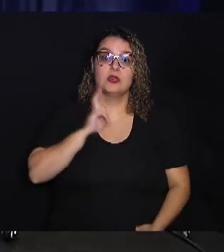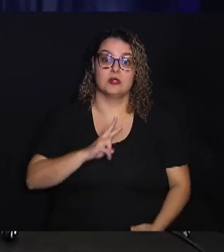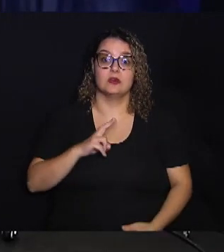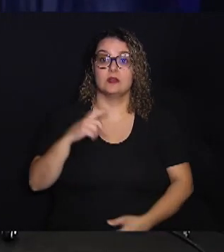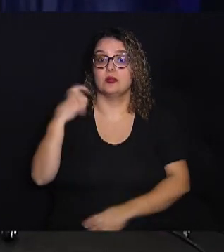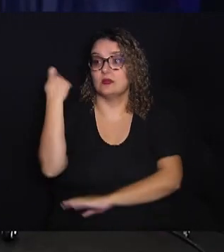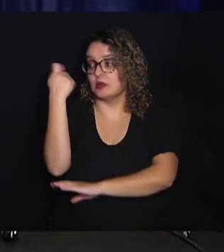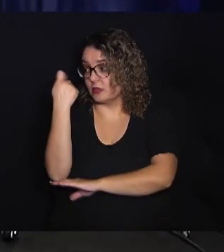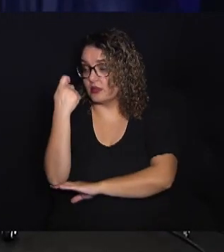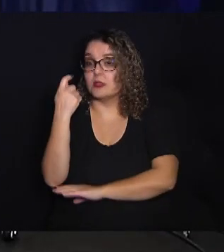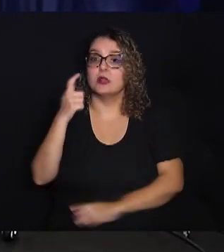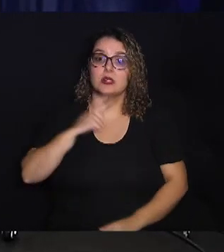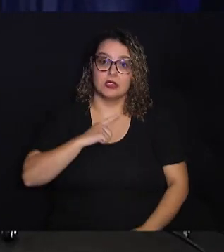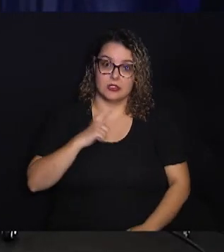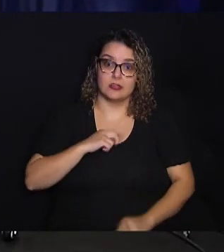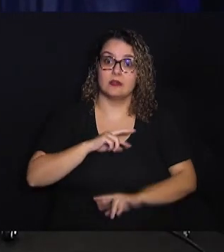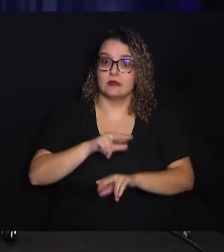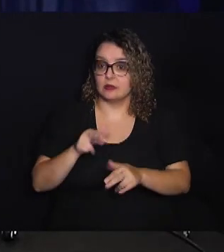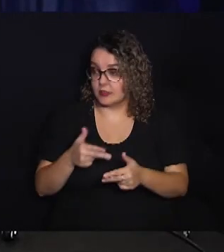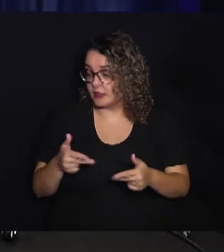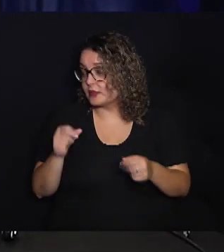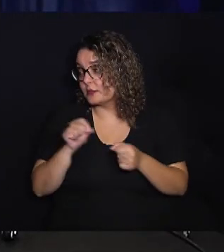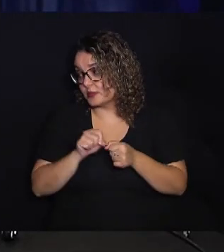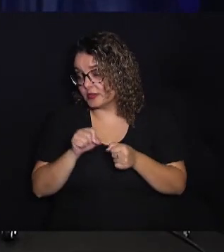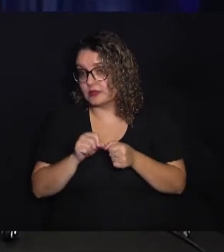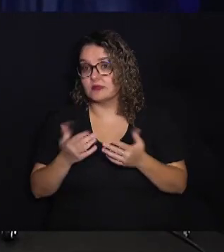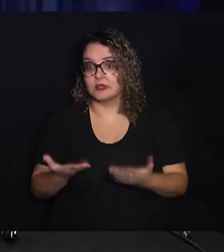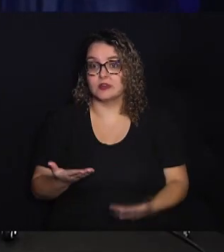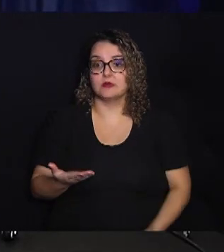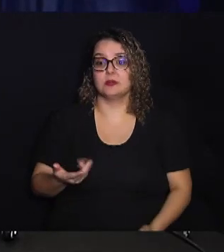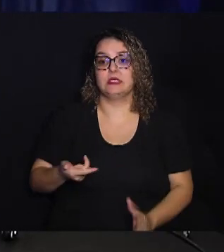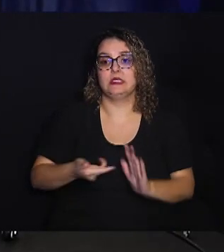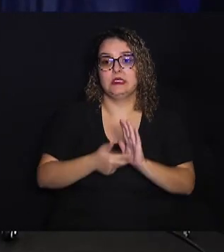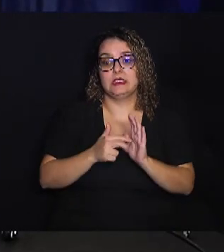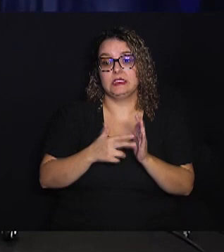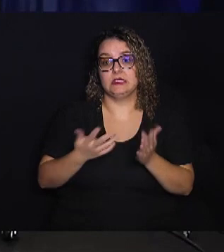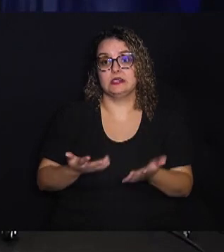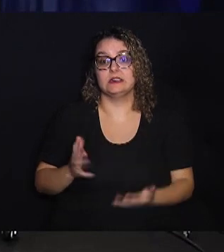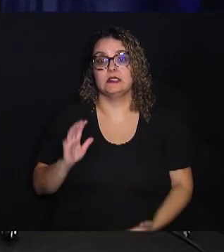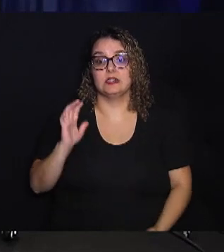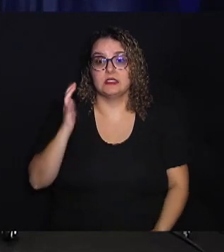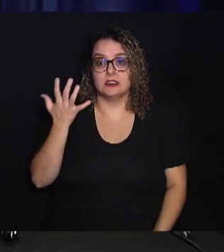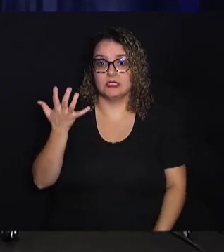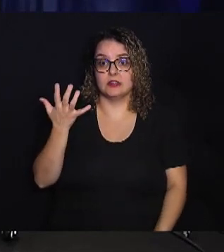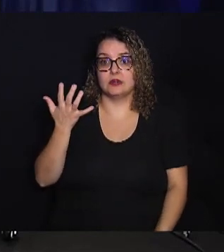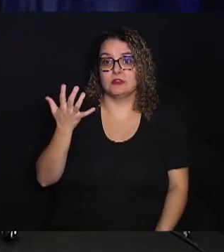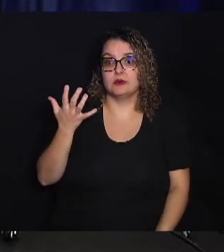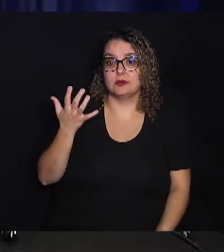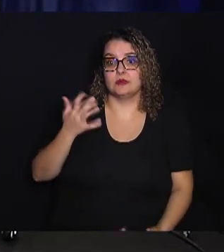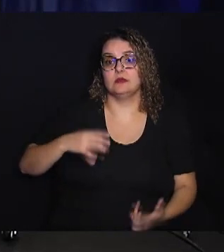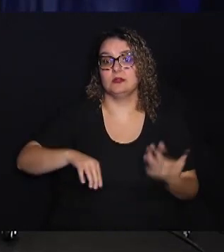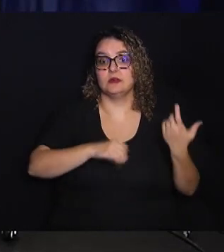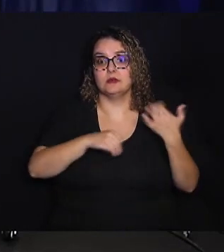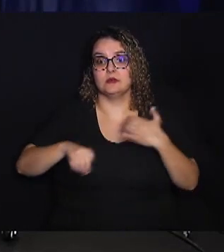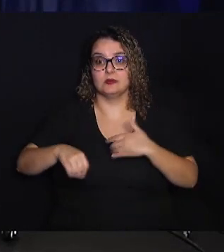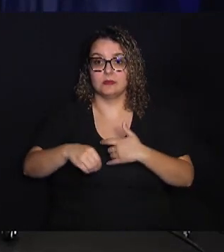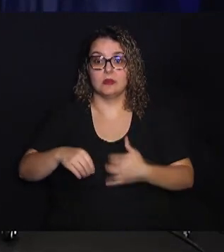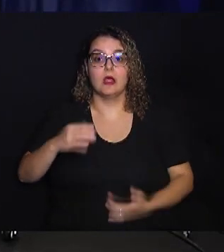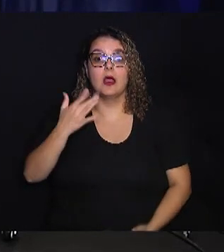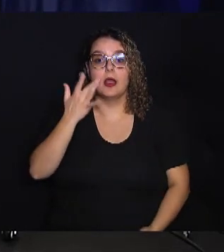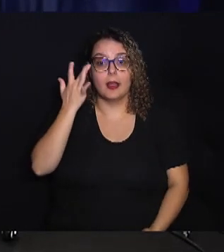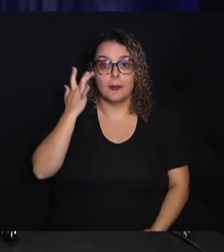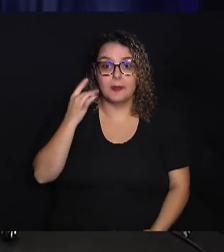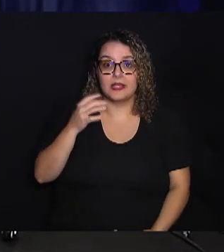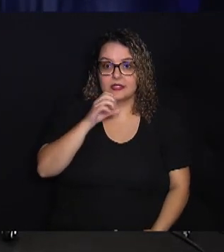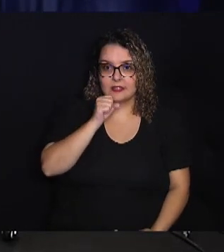Sul, porque ainda tem muita coisa para ser feita, né, nesse sentido. E vai acontecer, o concerto vai ser amanhã, sábado, em